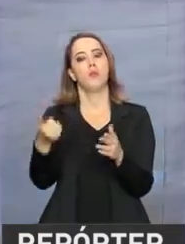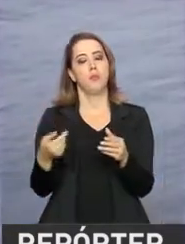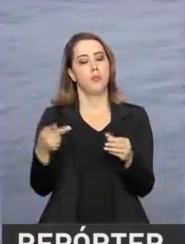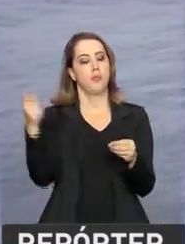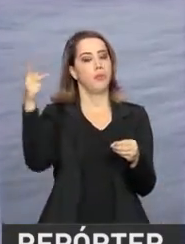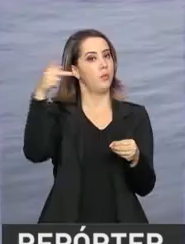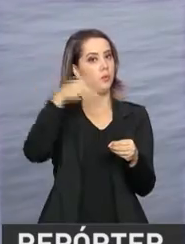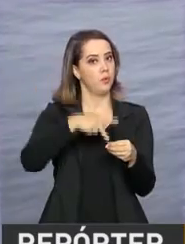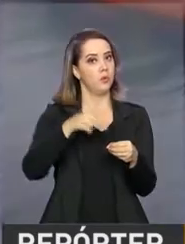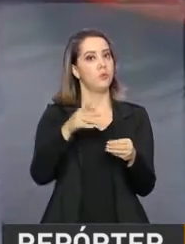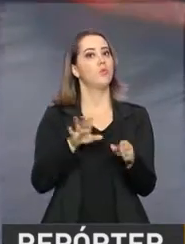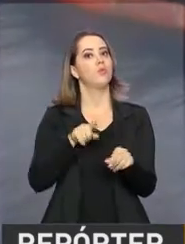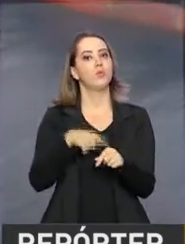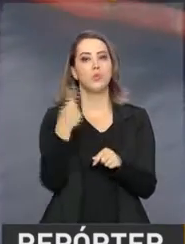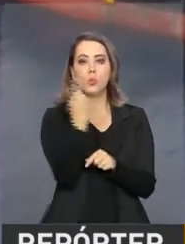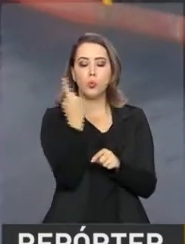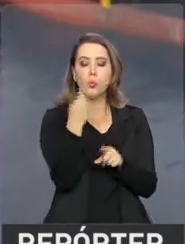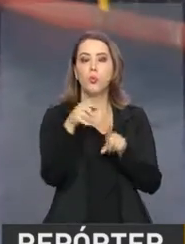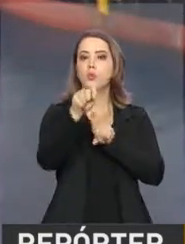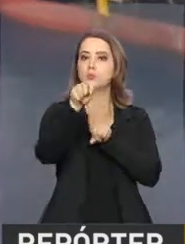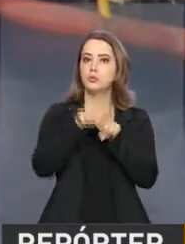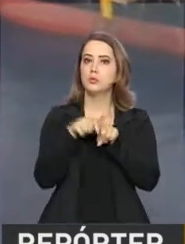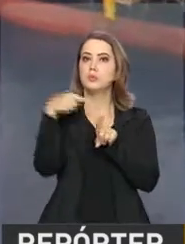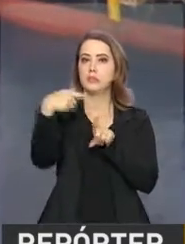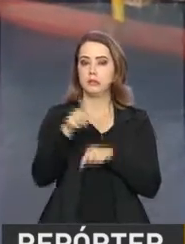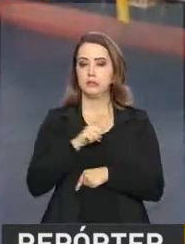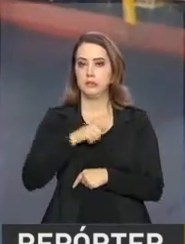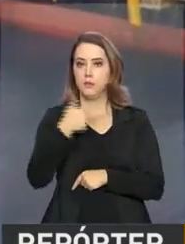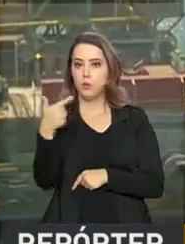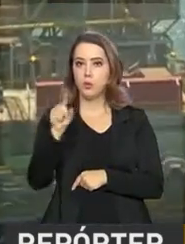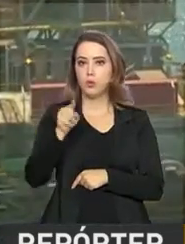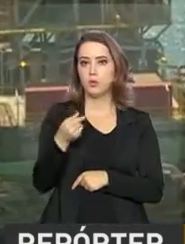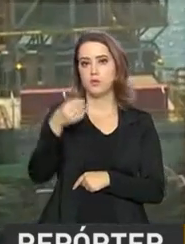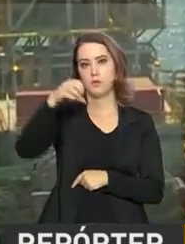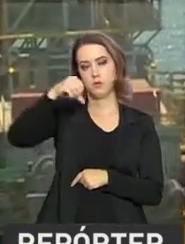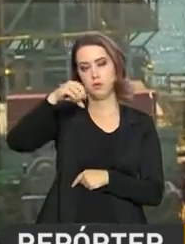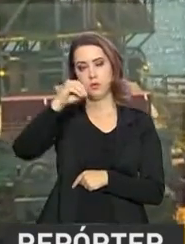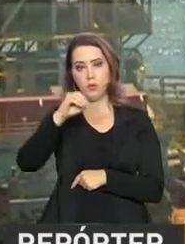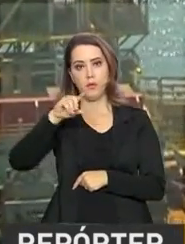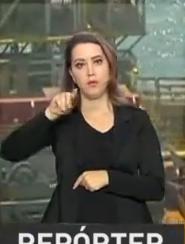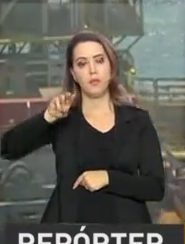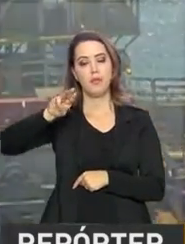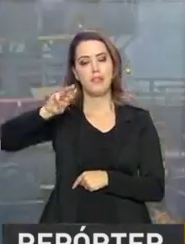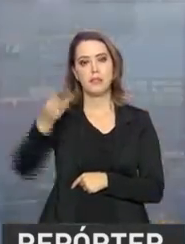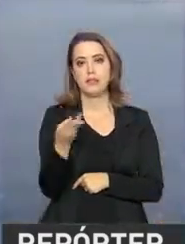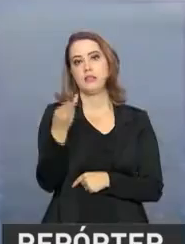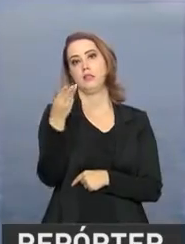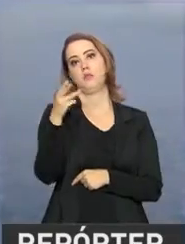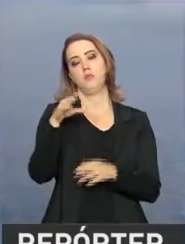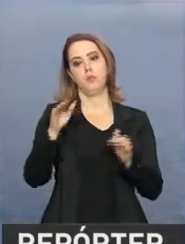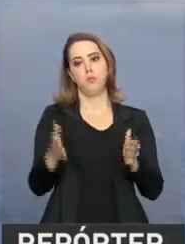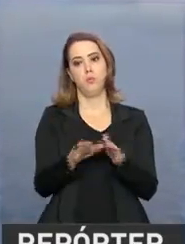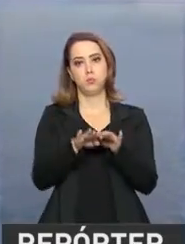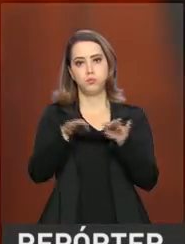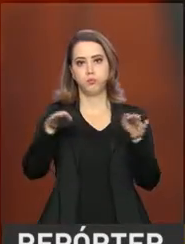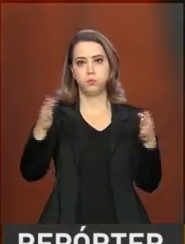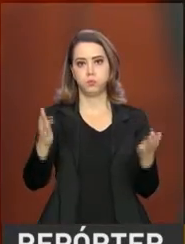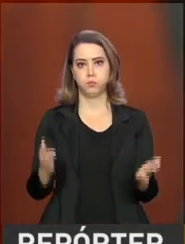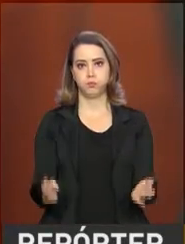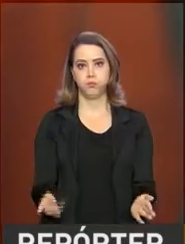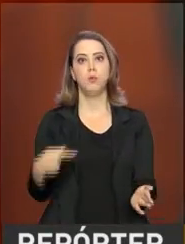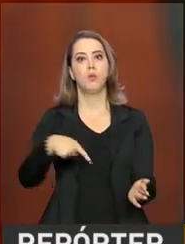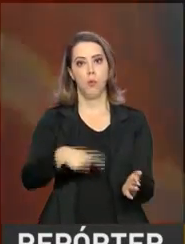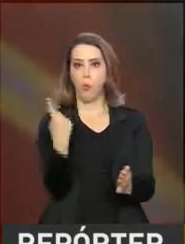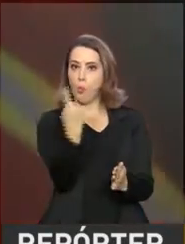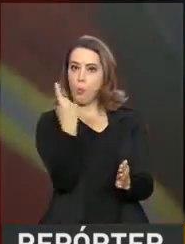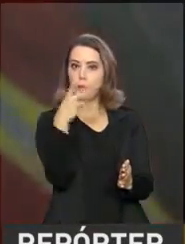junho foi de 2,90 milhões de barris de óleo equivalente por dia a melhor marca até então havia sido alcançado em